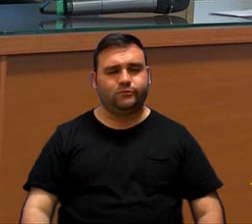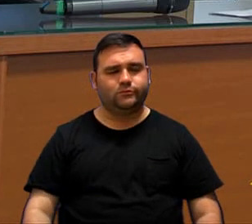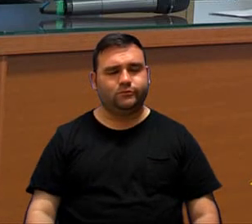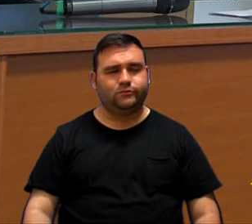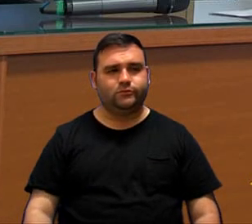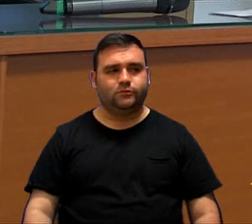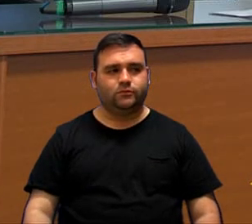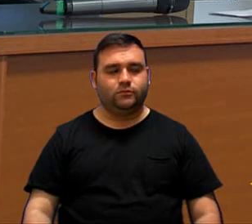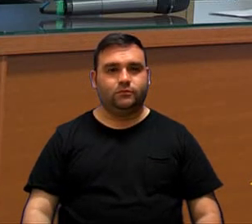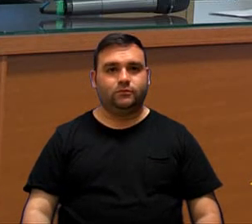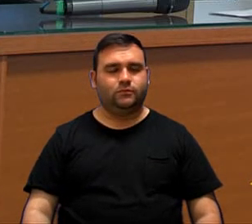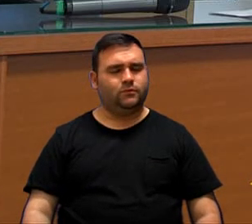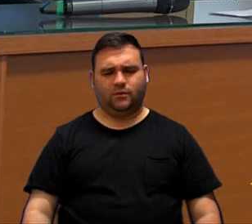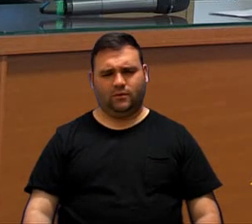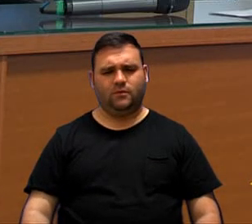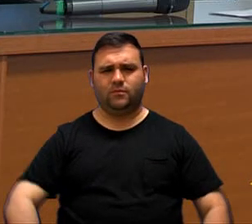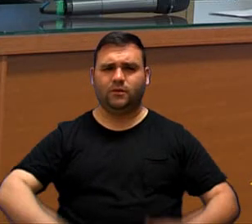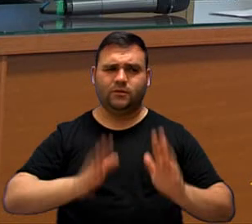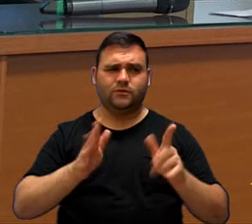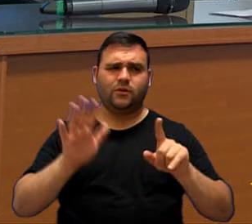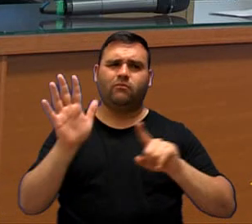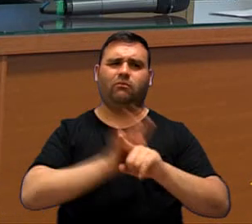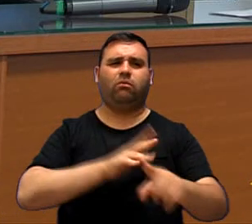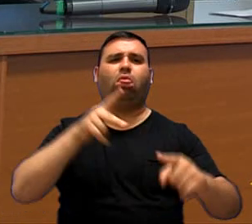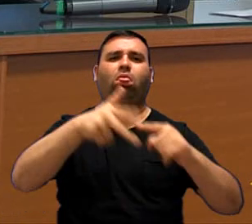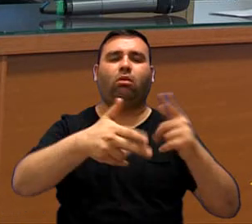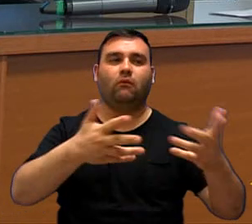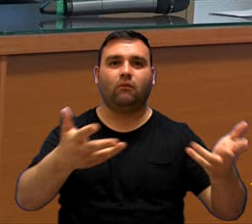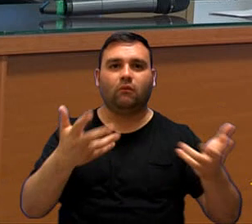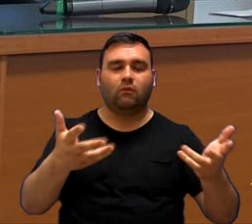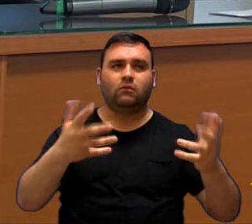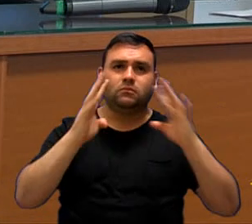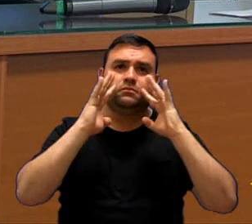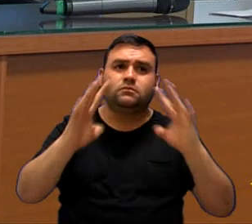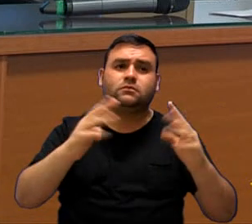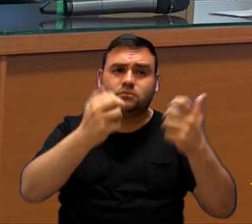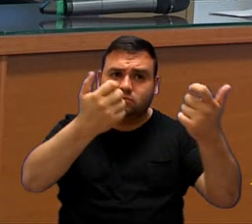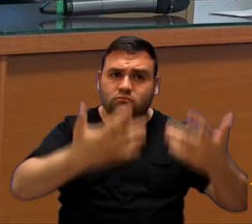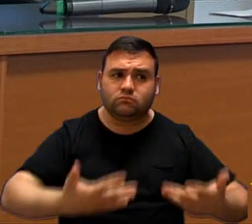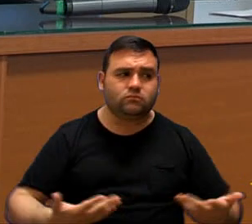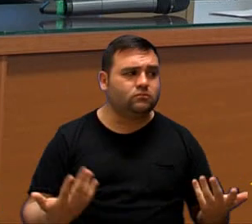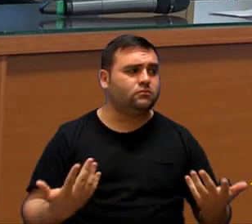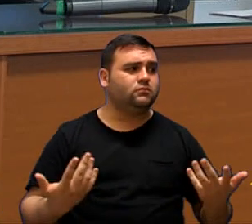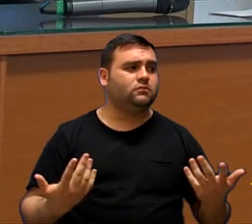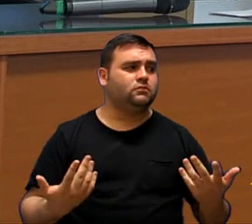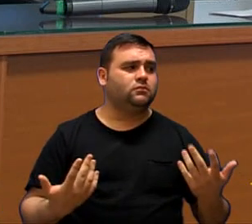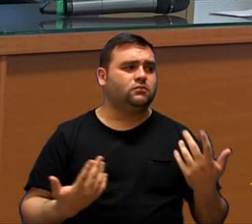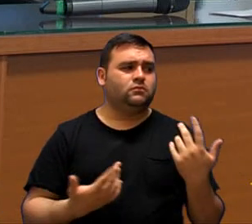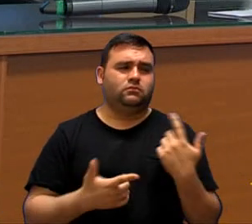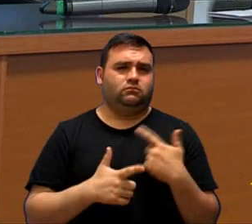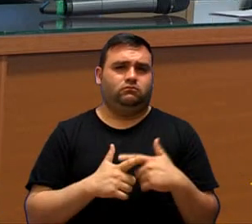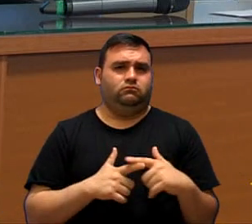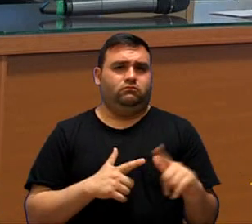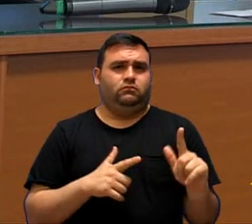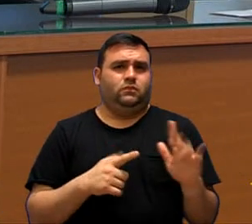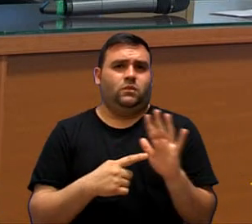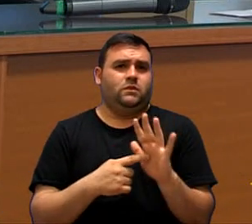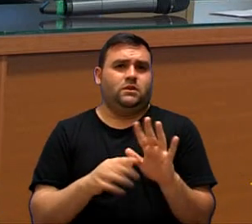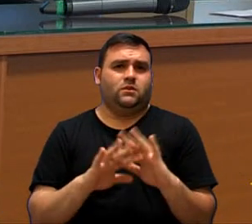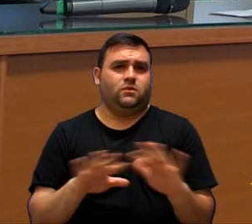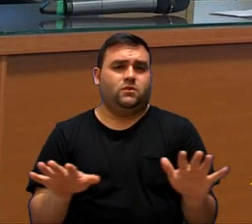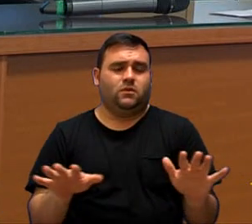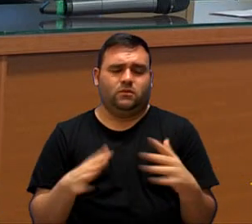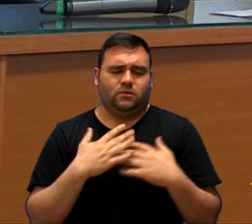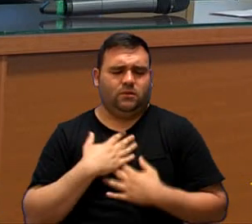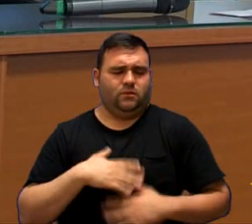Ficou... Ah, não, mas já foi interrompendo, a gente quer ouvir, deixa aí o secretário se apresentar. Foi só uma apresentação,